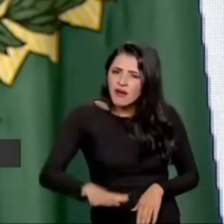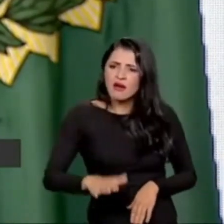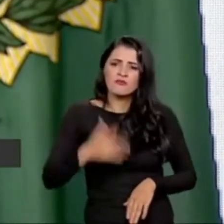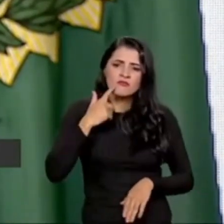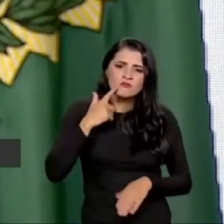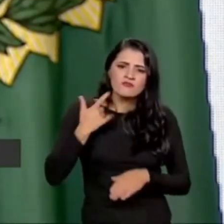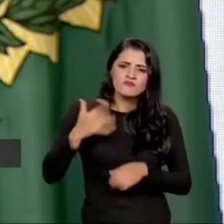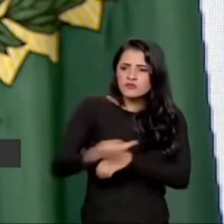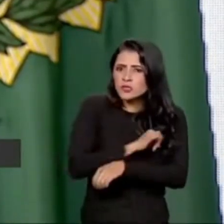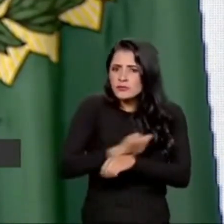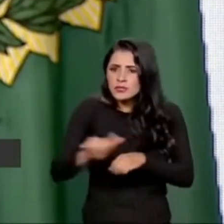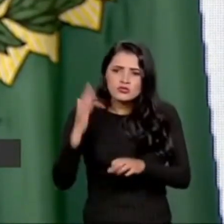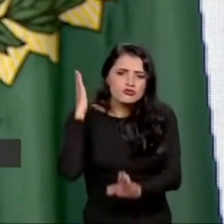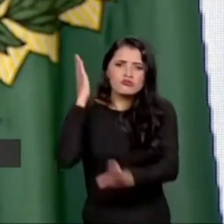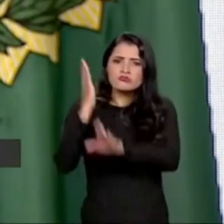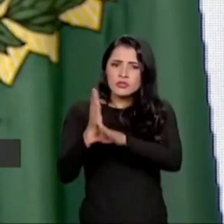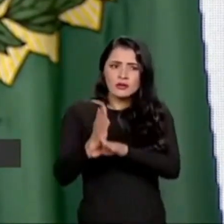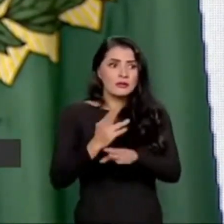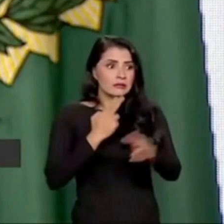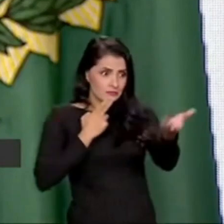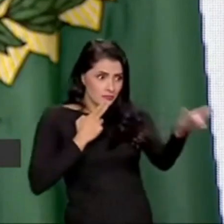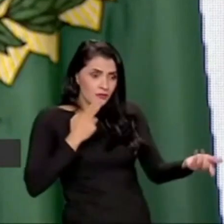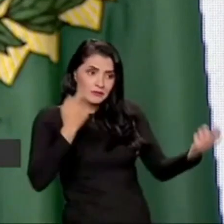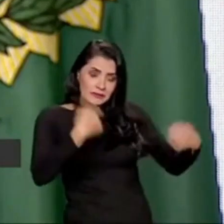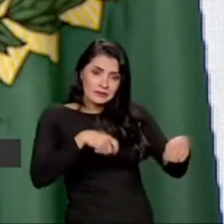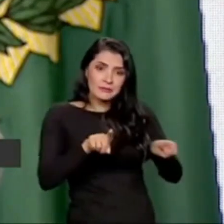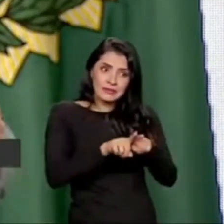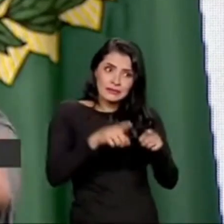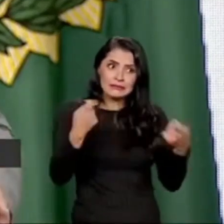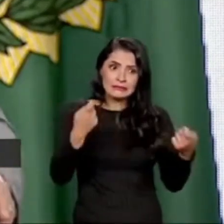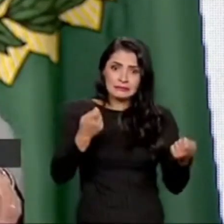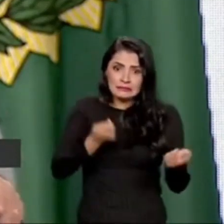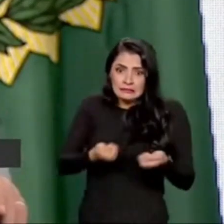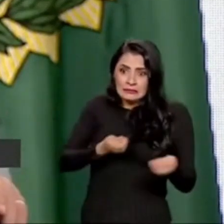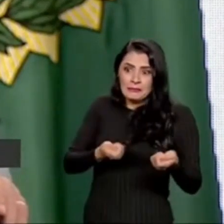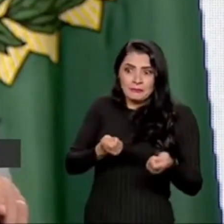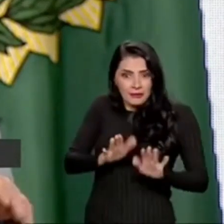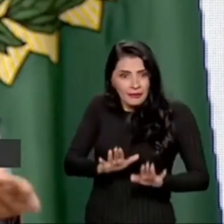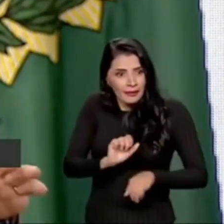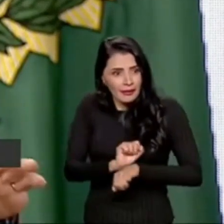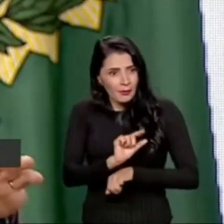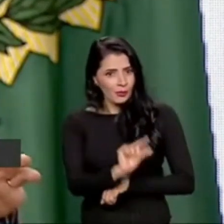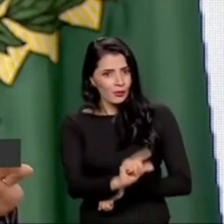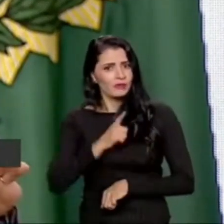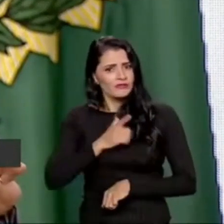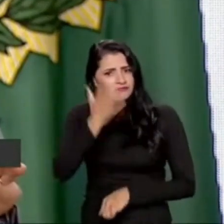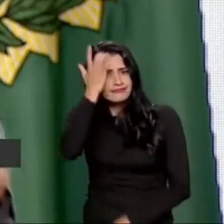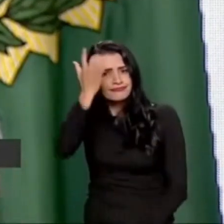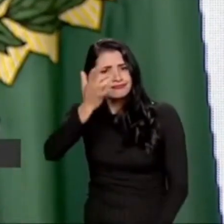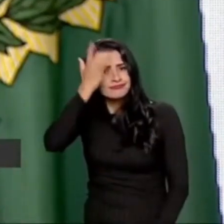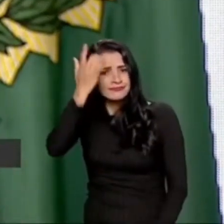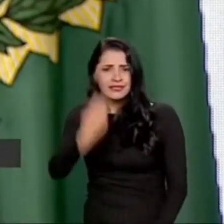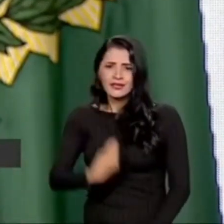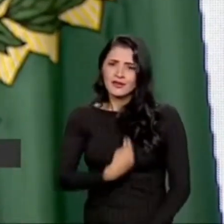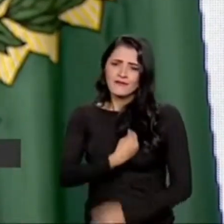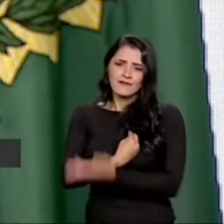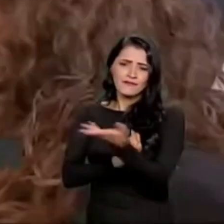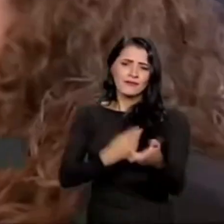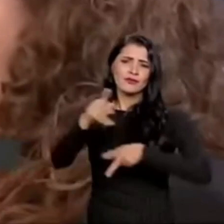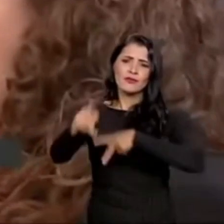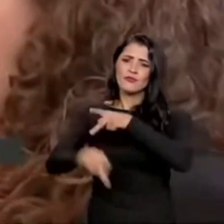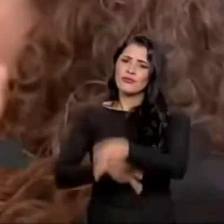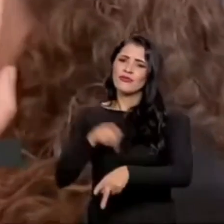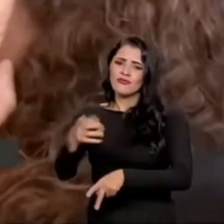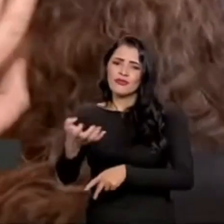jeito. Simone, você e a Luísa abram mão um pouquinho para a gente poder, sabe, facilitar a vida desse povo que quer